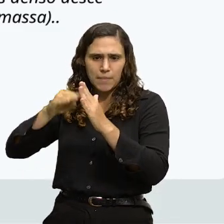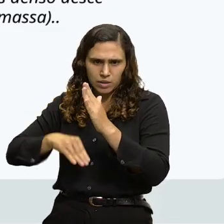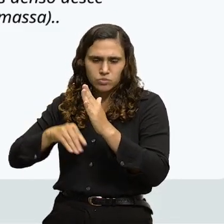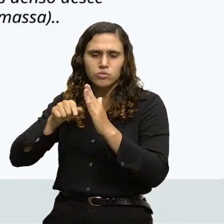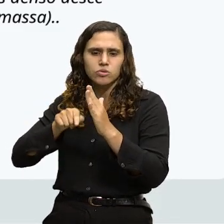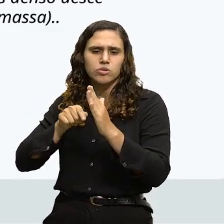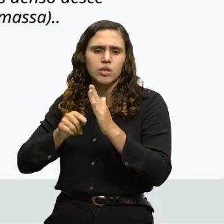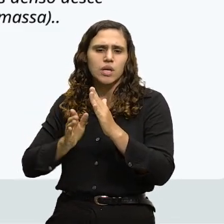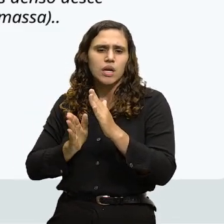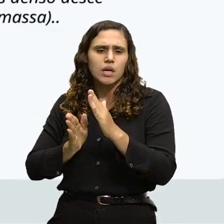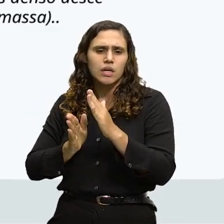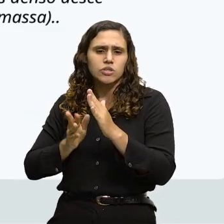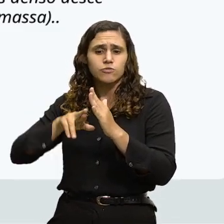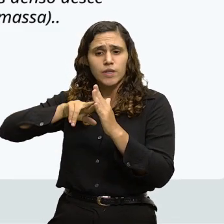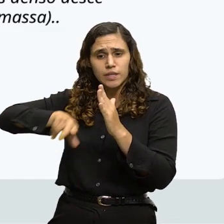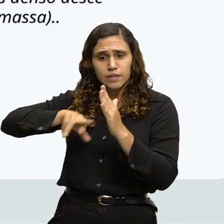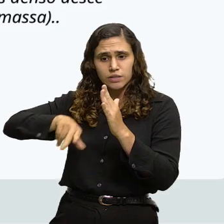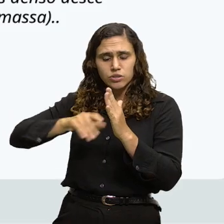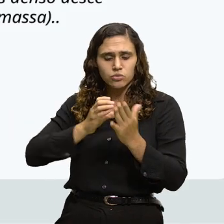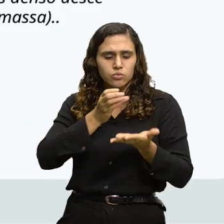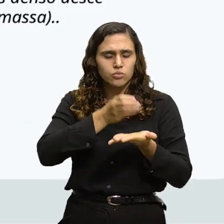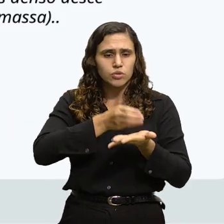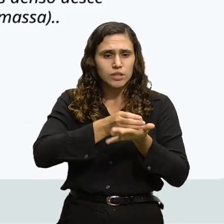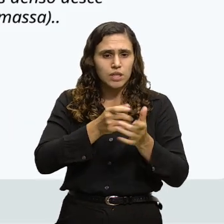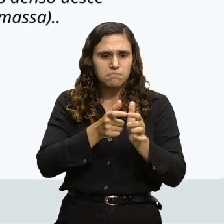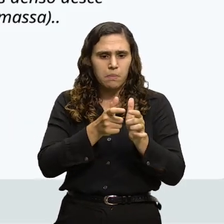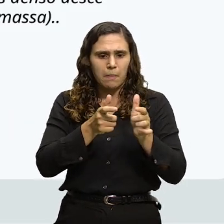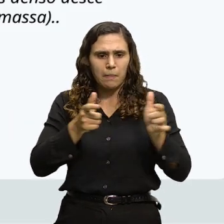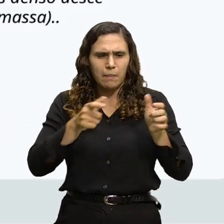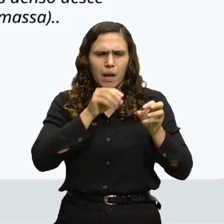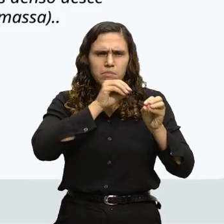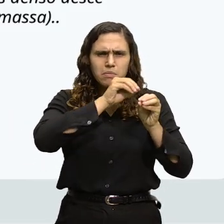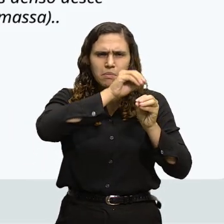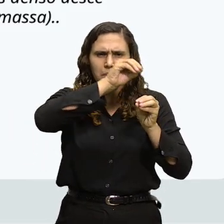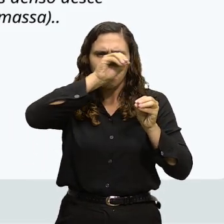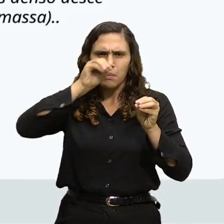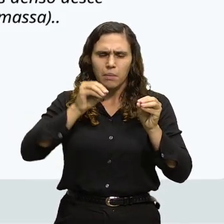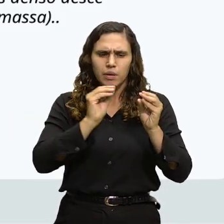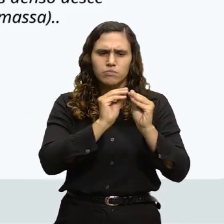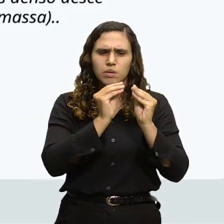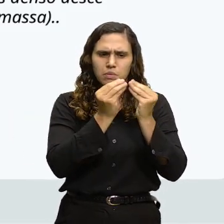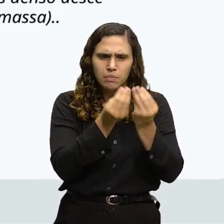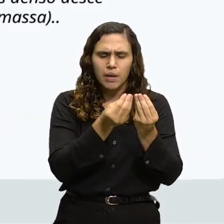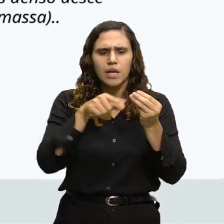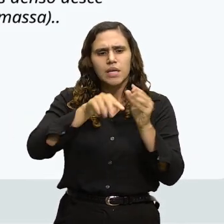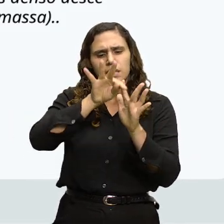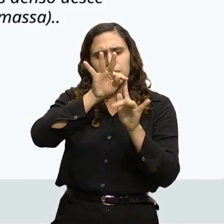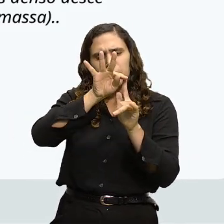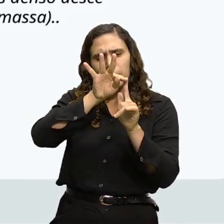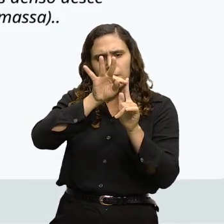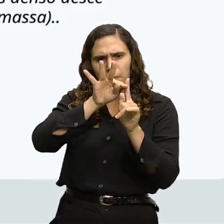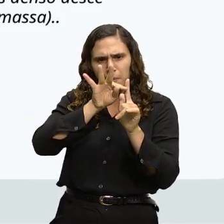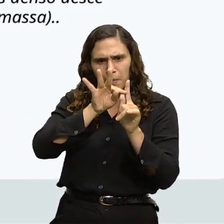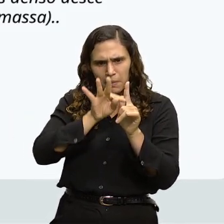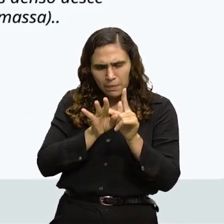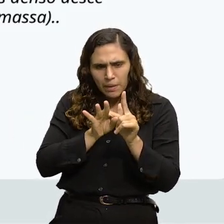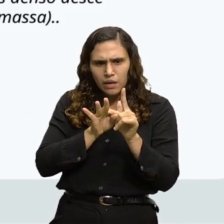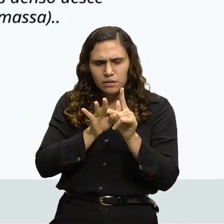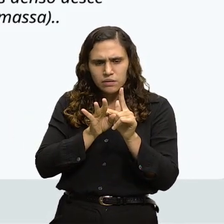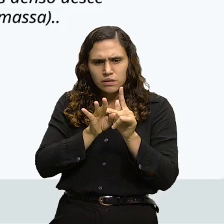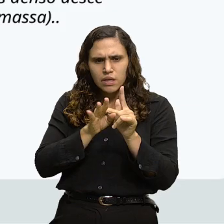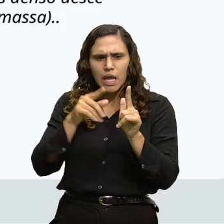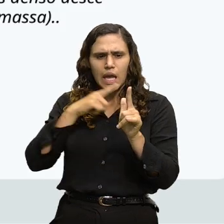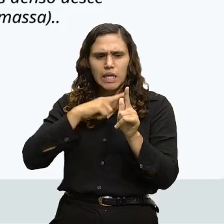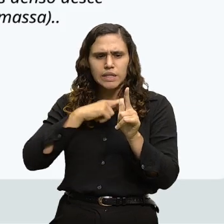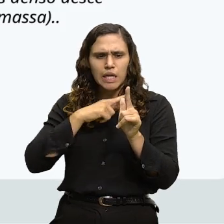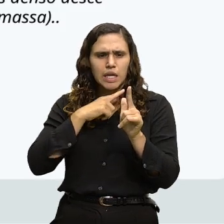volume V que tem uma grande quantidade de moléculas. O recipiente de volume V que tem uma temperatura baixa, um ar frio, ele tem muita